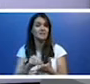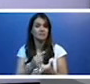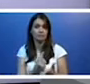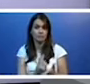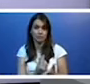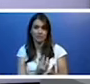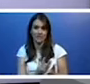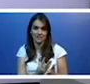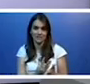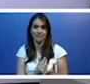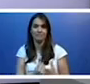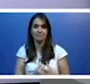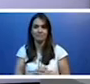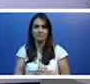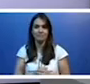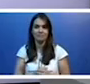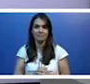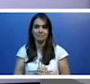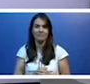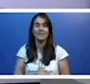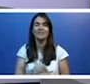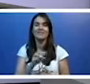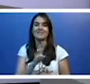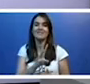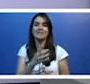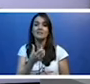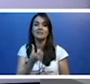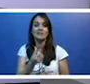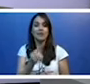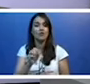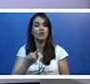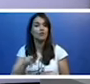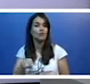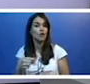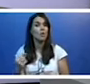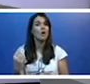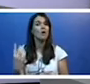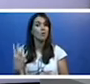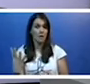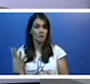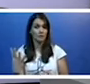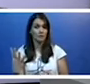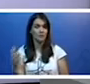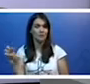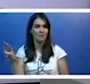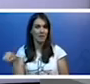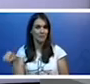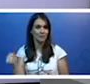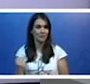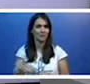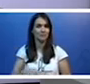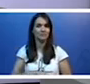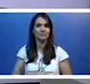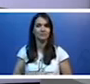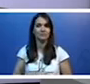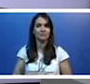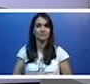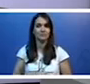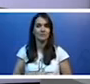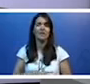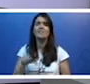três só vai ficar 36,4 aí lembrando aproximação e o próximo número